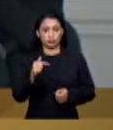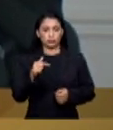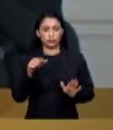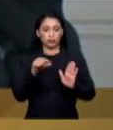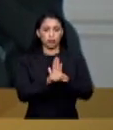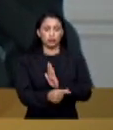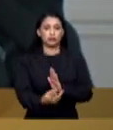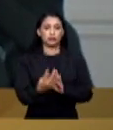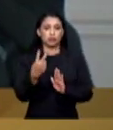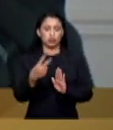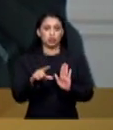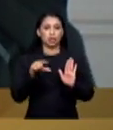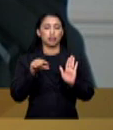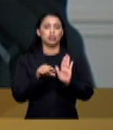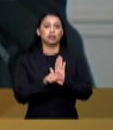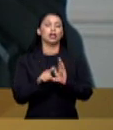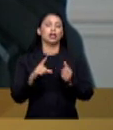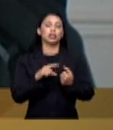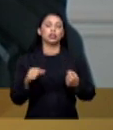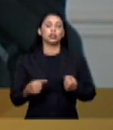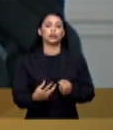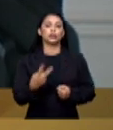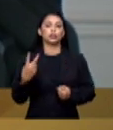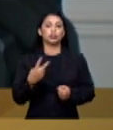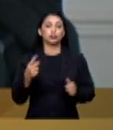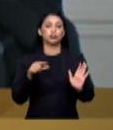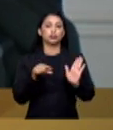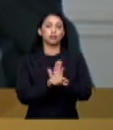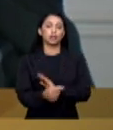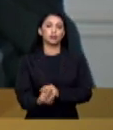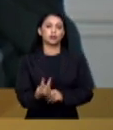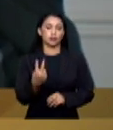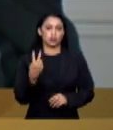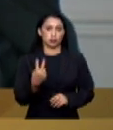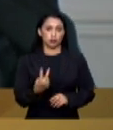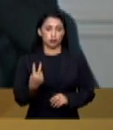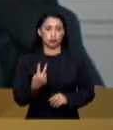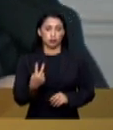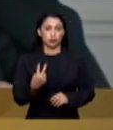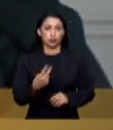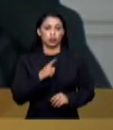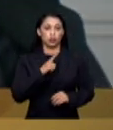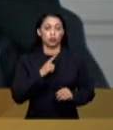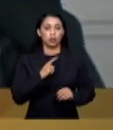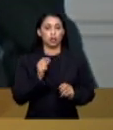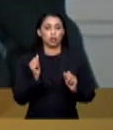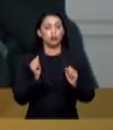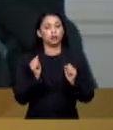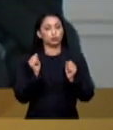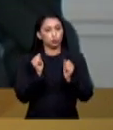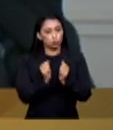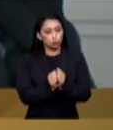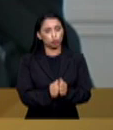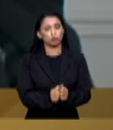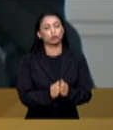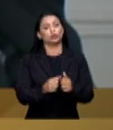ao artigo 22 também, parágrafo 2º, vou acompanhar integralmente o eminente ministro